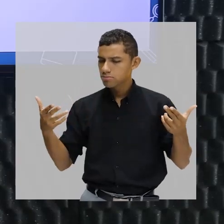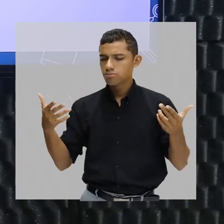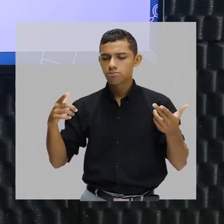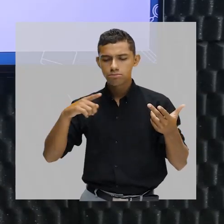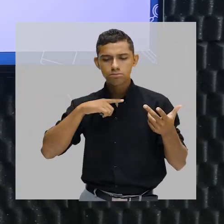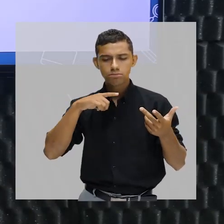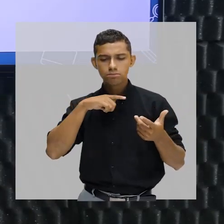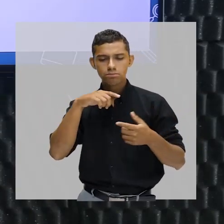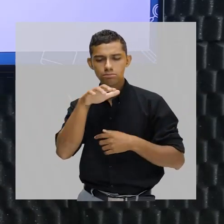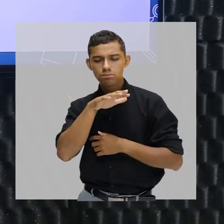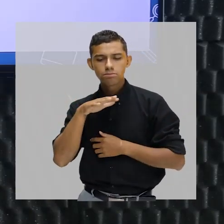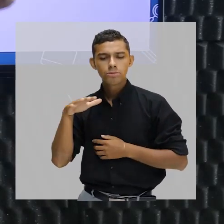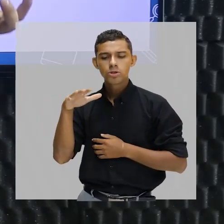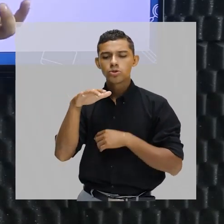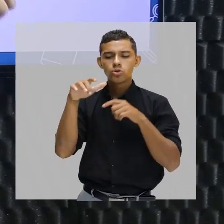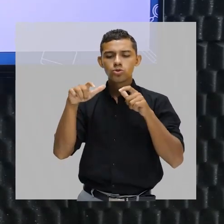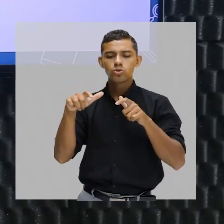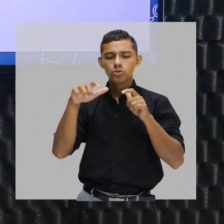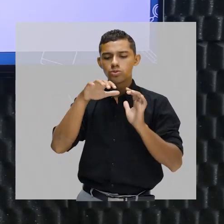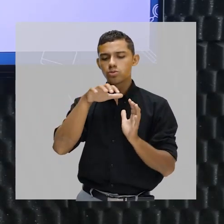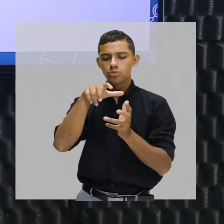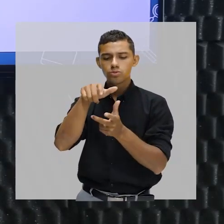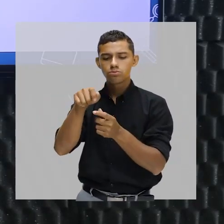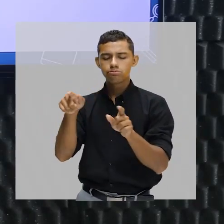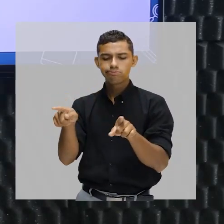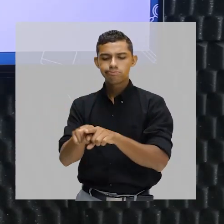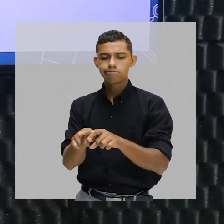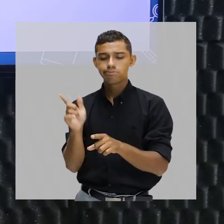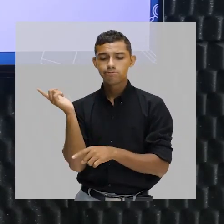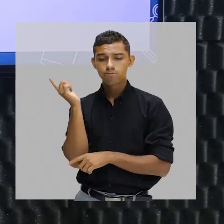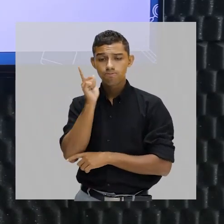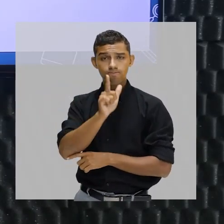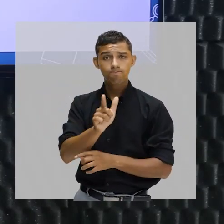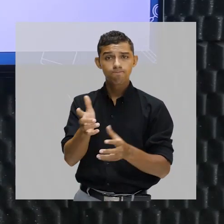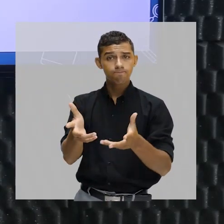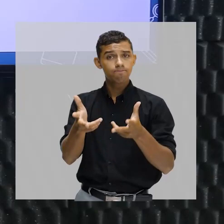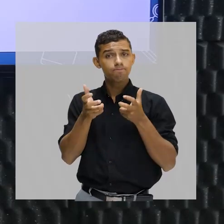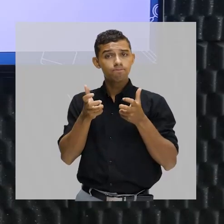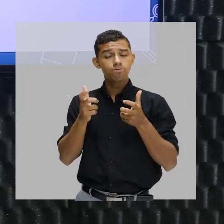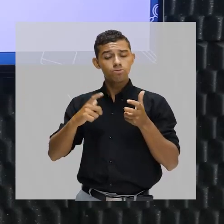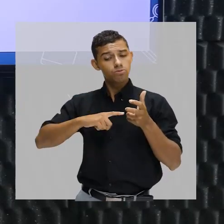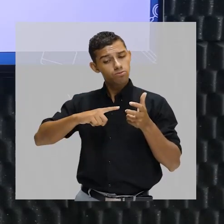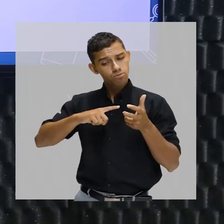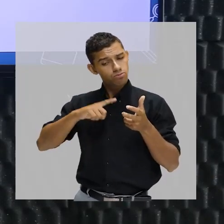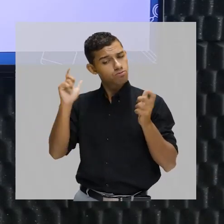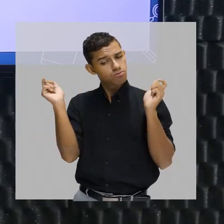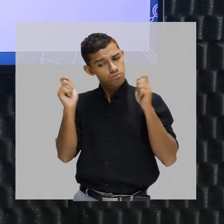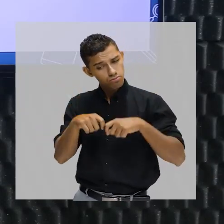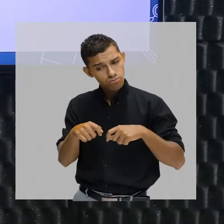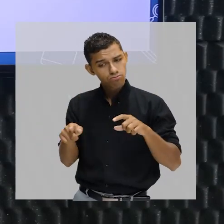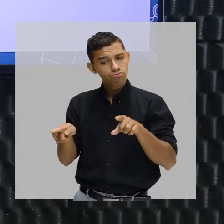Certo? Então a gente consegue receber esse tipo de informação, né, de onda infravermelho que vem do